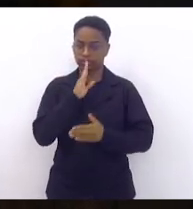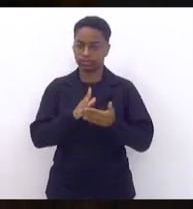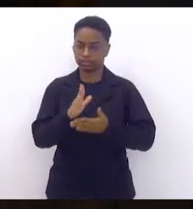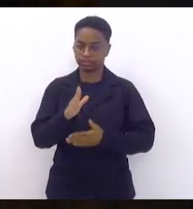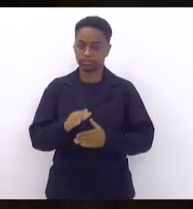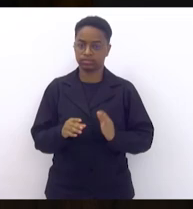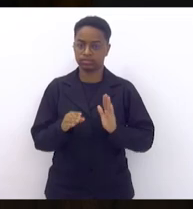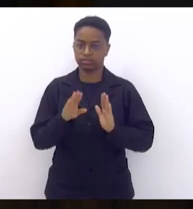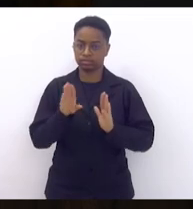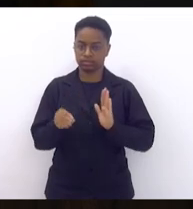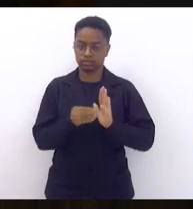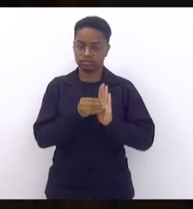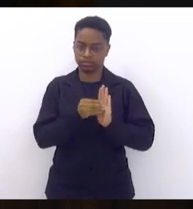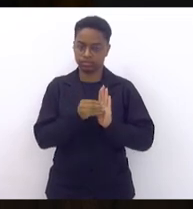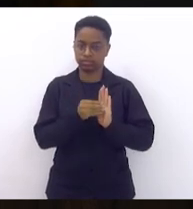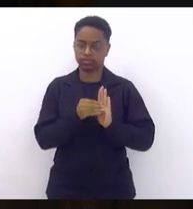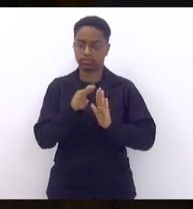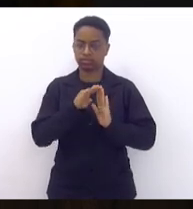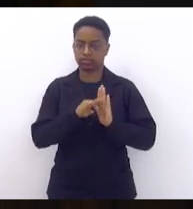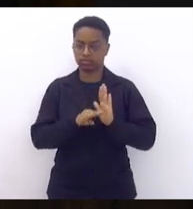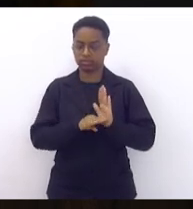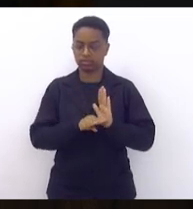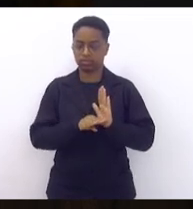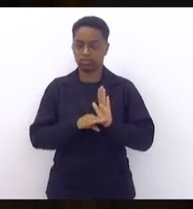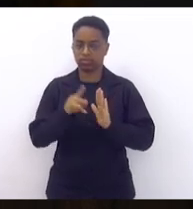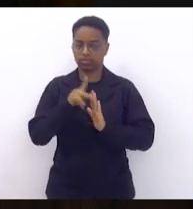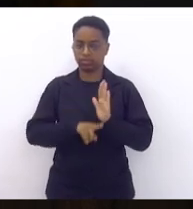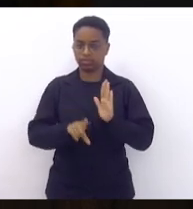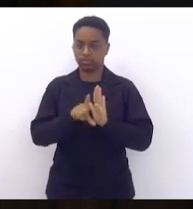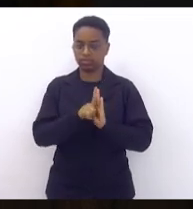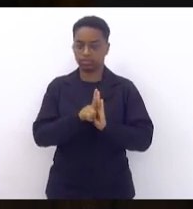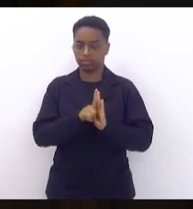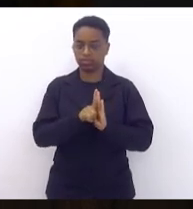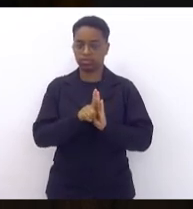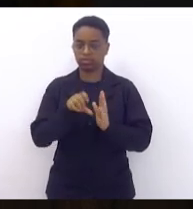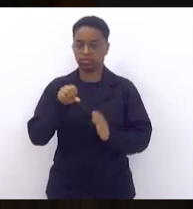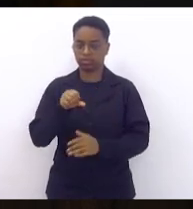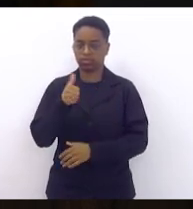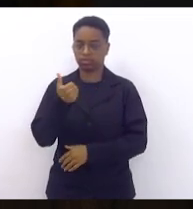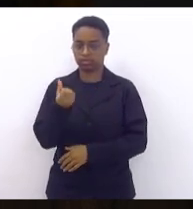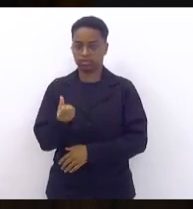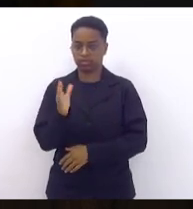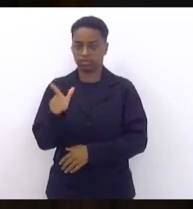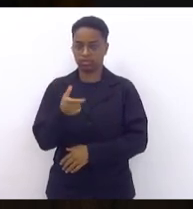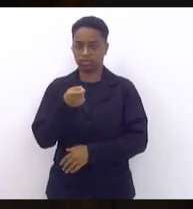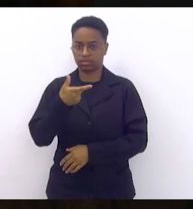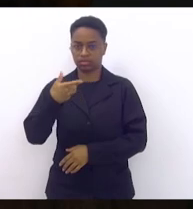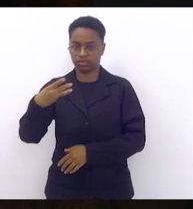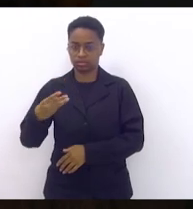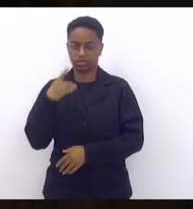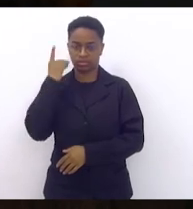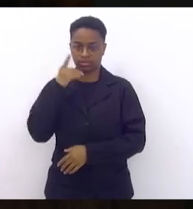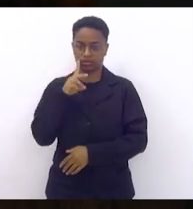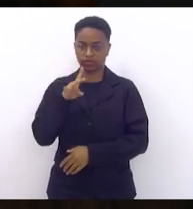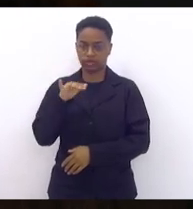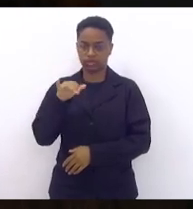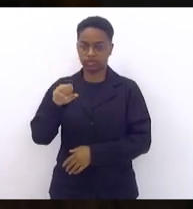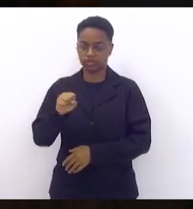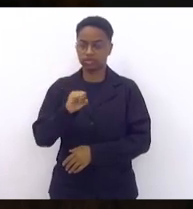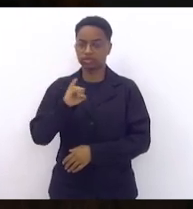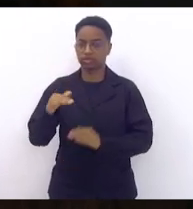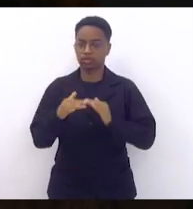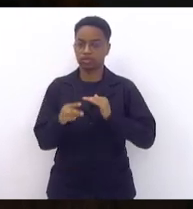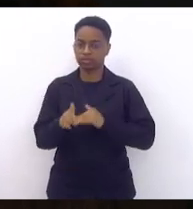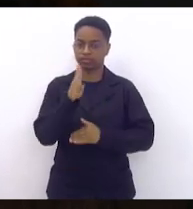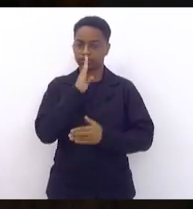aprovado. Requerimento de inclusão na ordem do dia, do projeto de lei 916, de 23, deputado Vinícius Cozzolini, senhores que